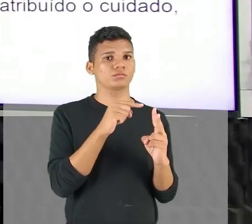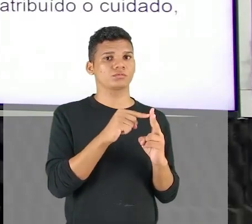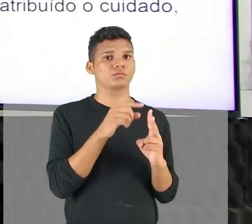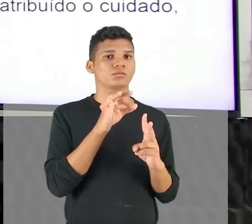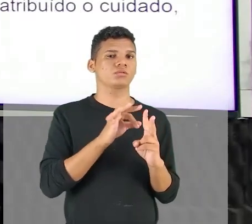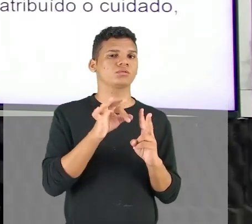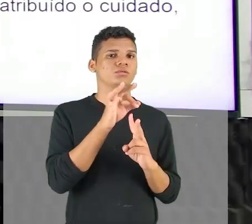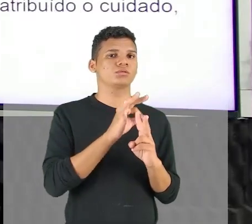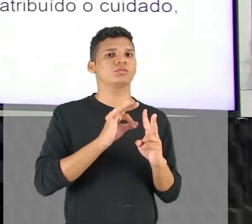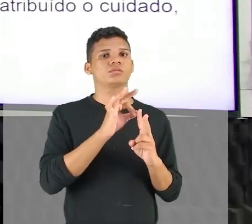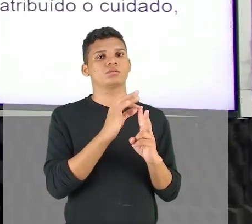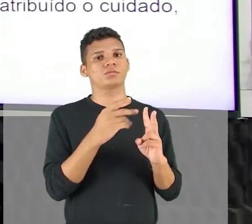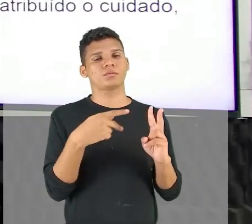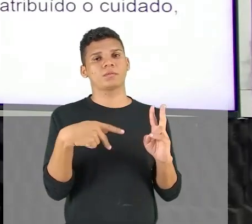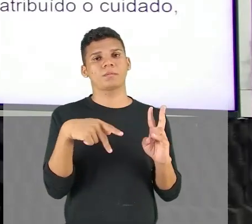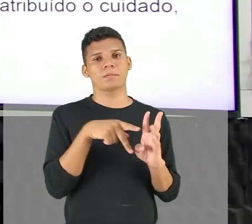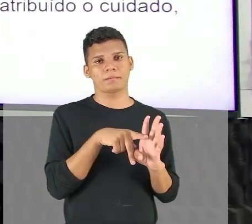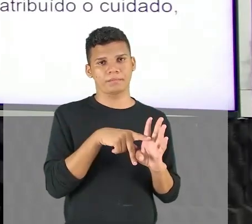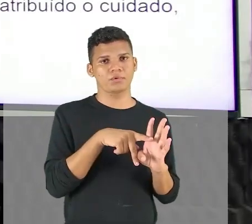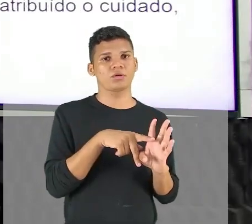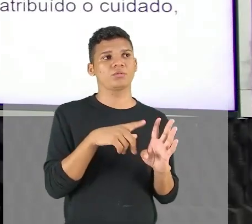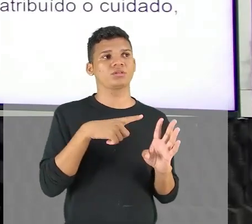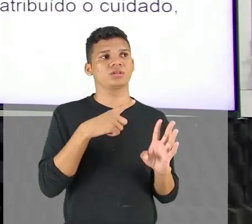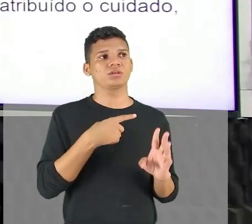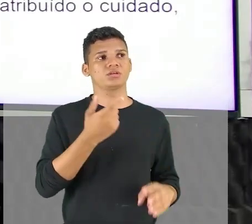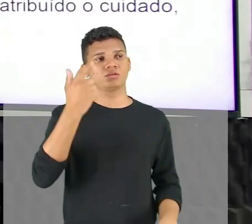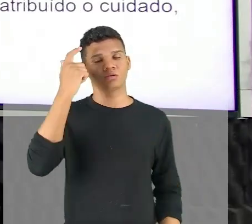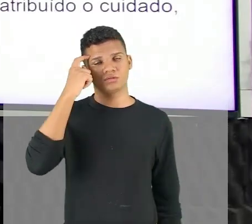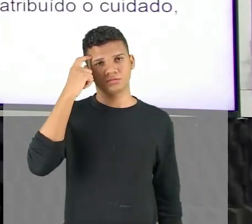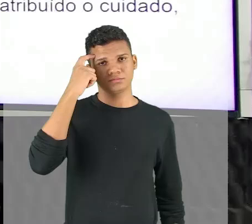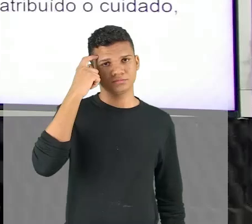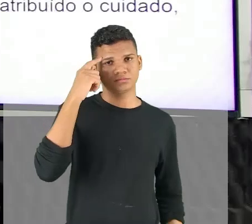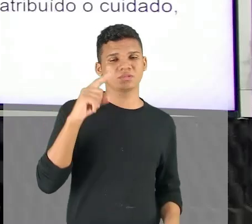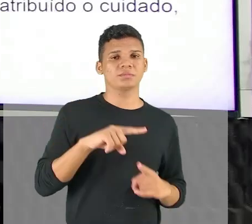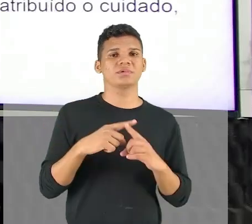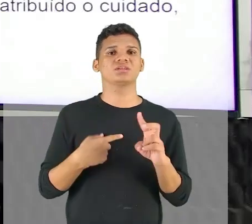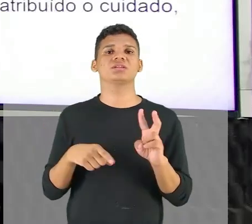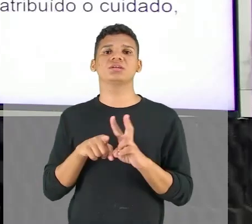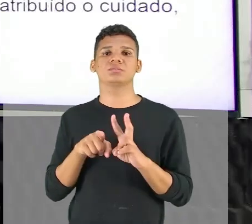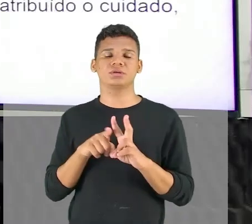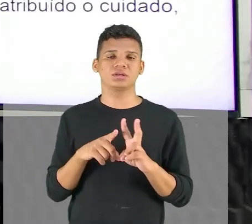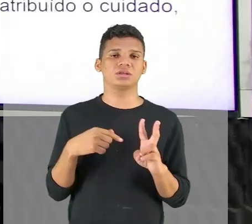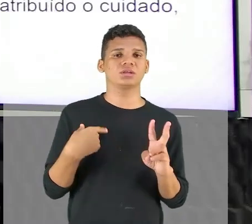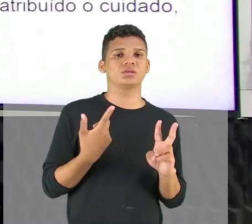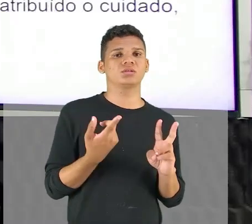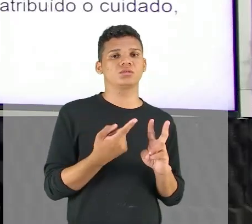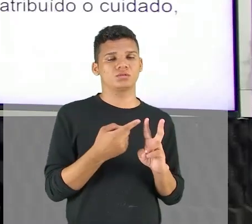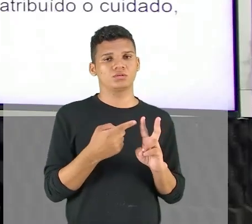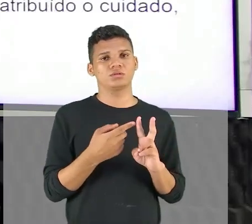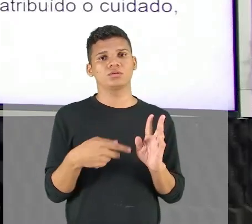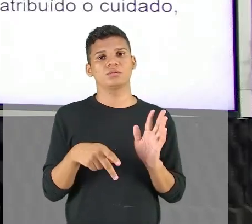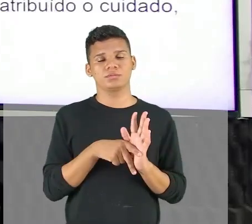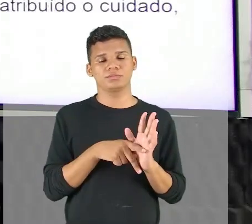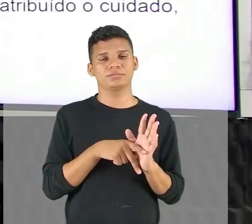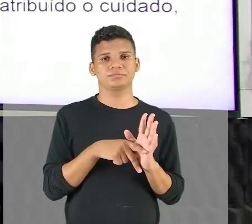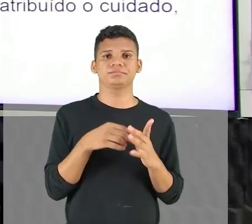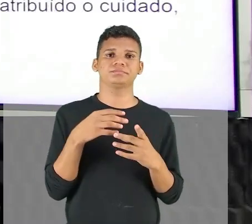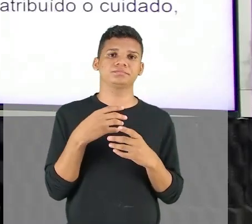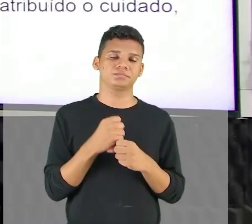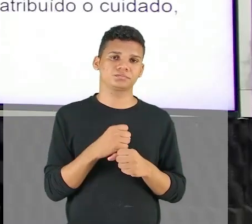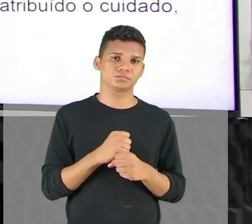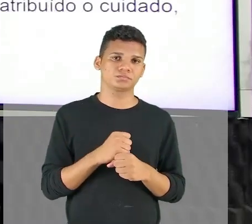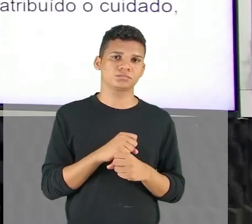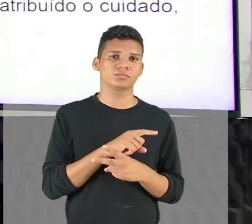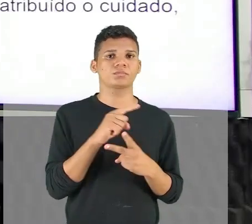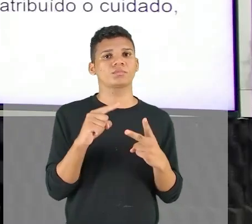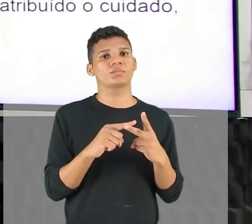espírito da geometria, no qual impera a racionalidade e a frieza do cálculo, e tudo que é imperativo, e o traço mais importante